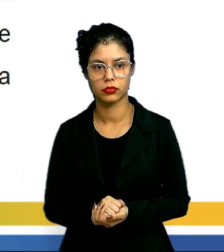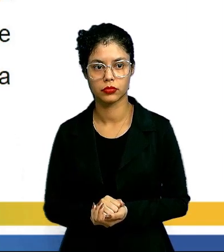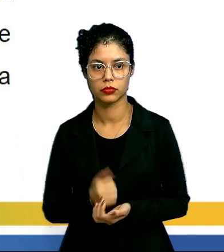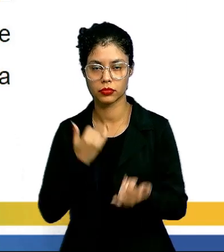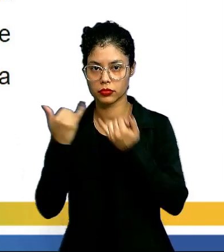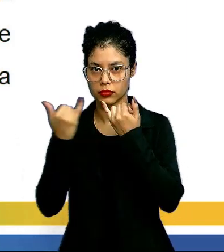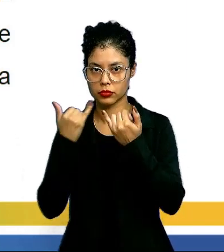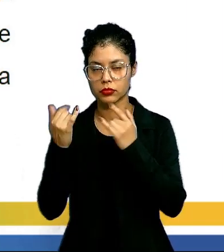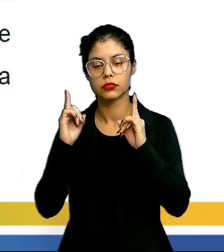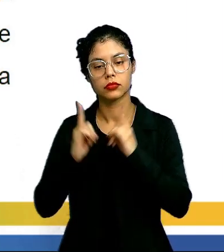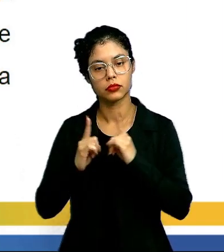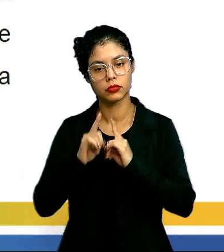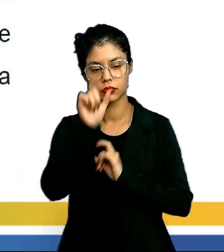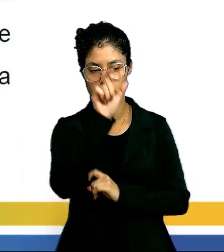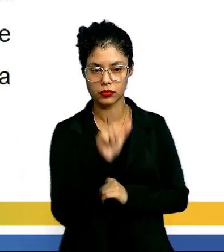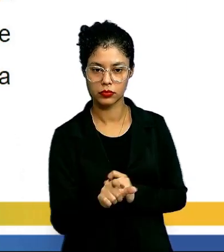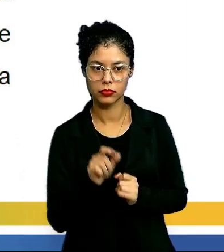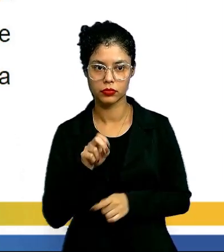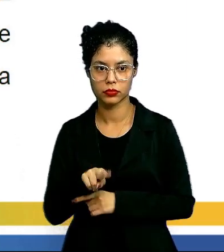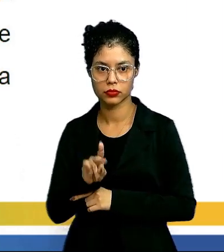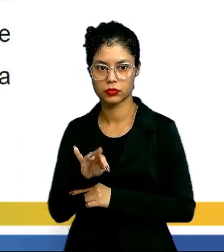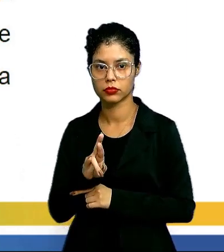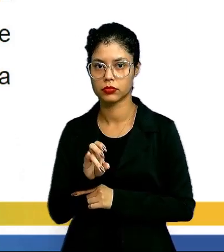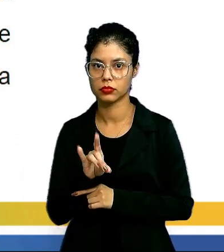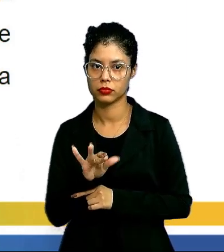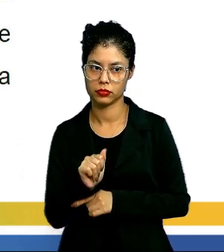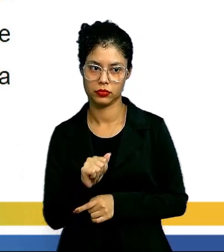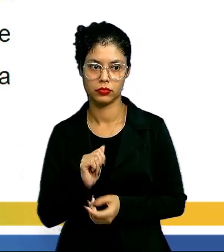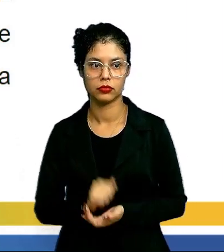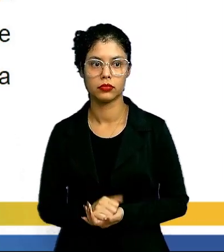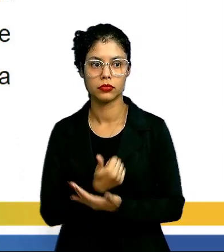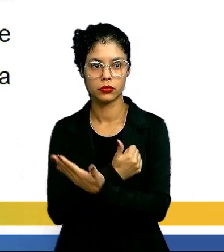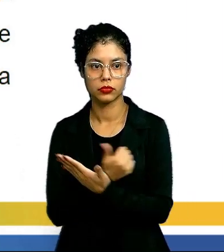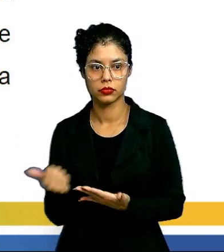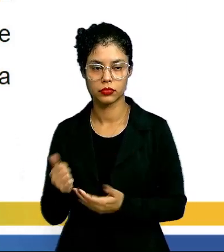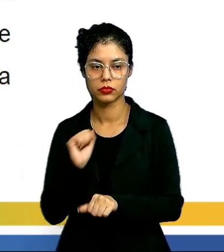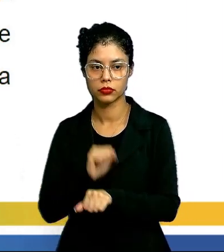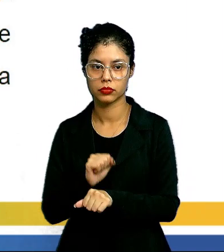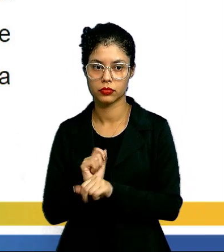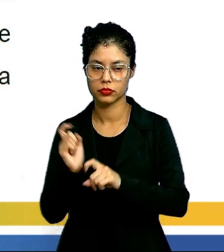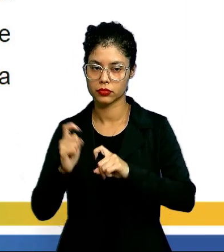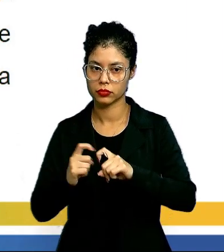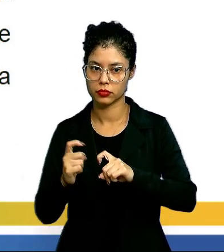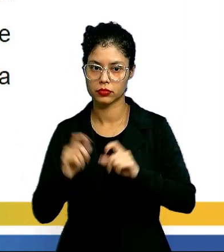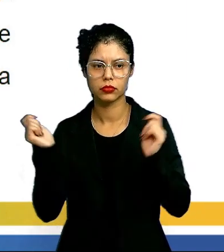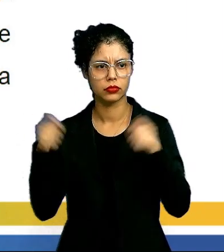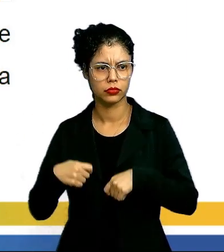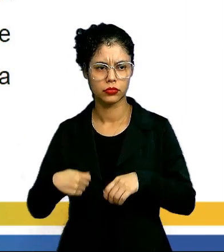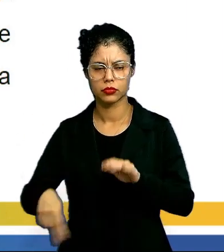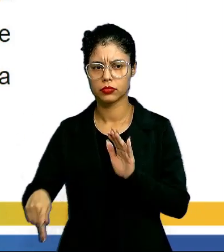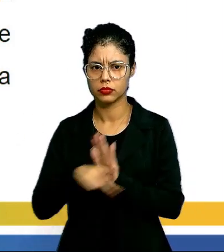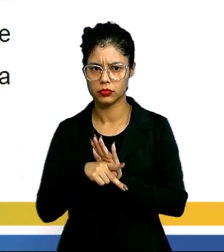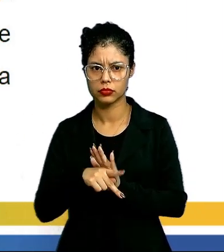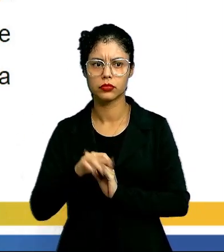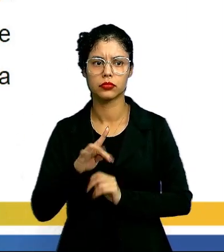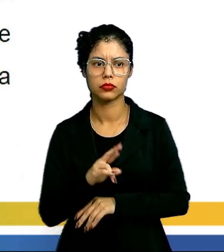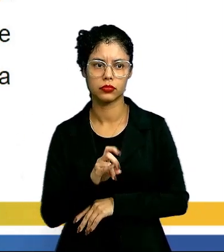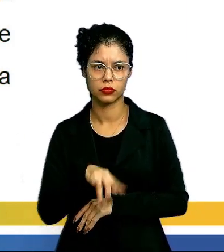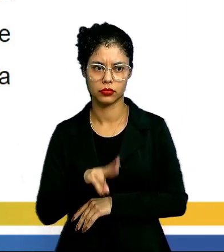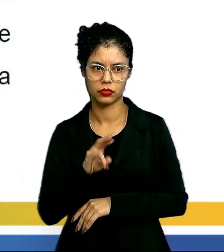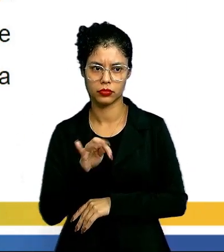Informações ao paciente. Nimesulida. Ação esperada do medicamento. Nimesulida